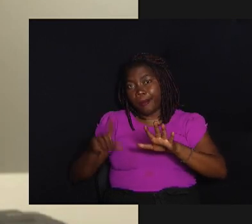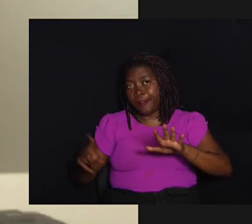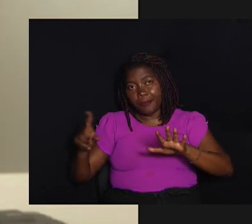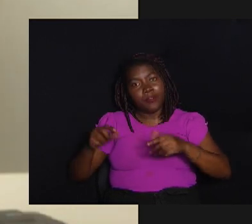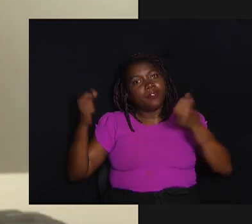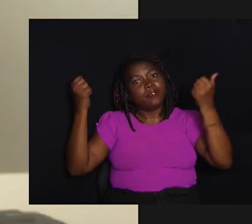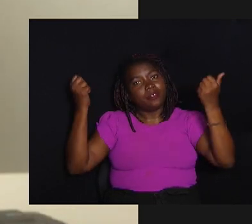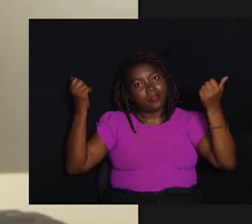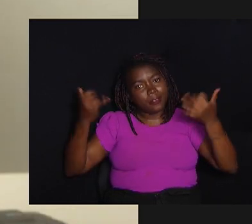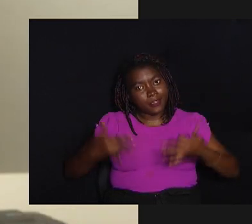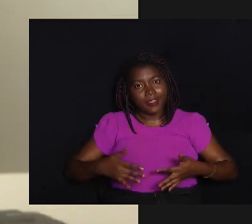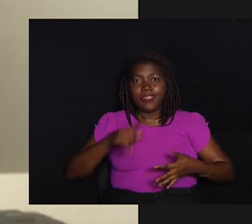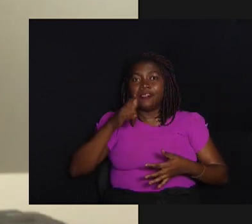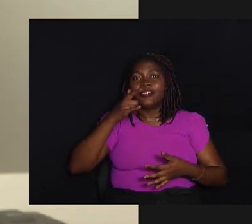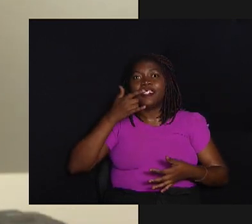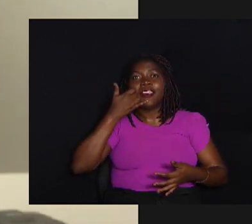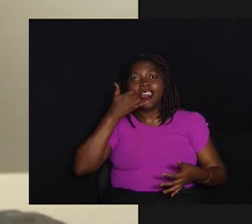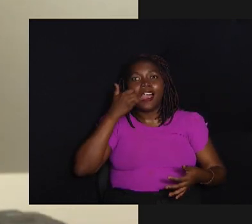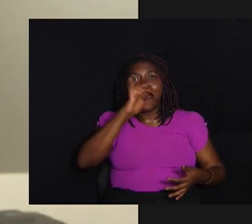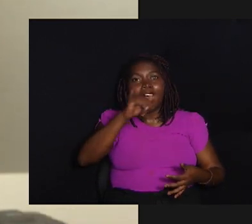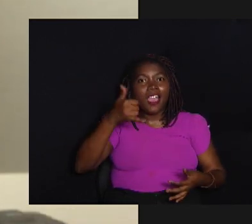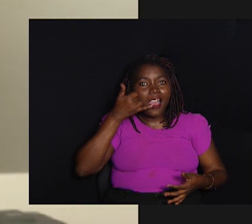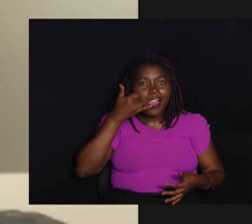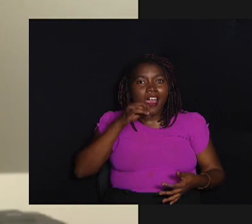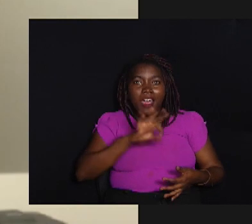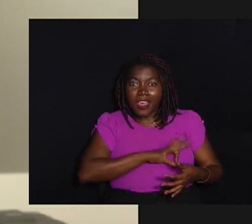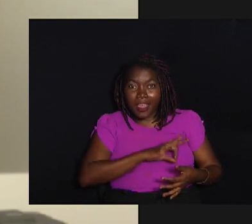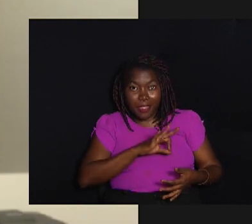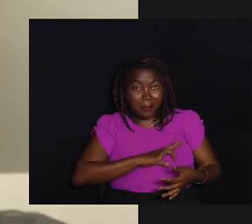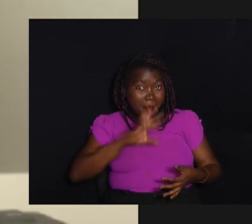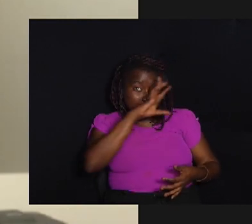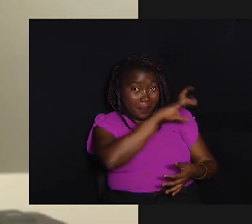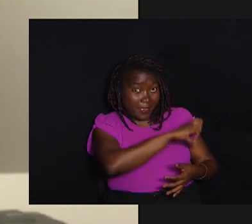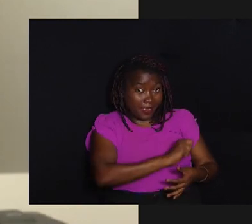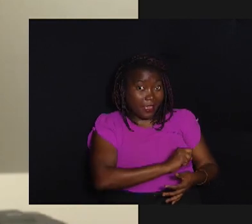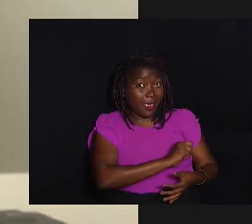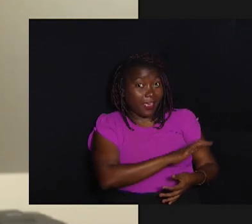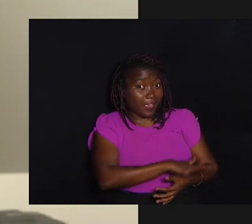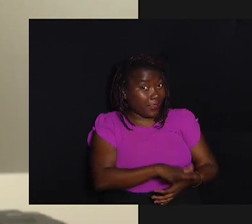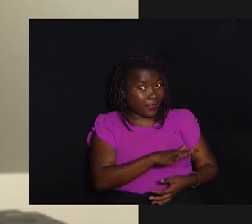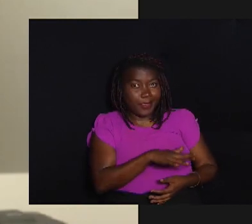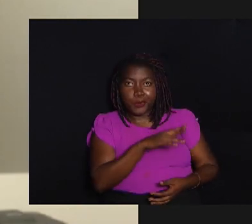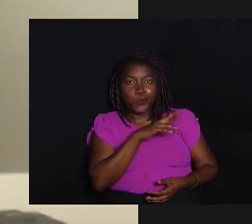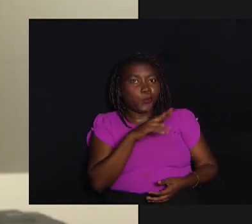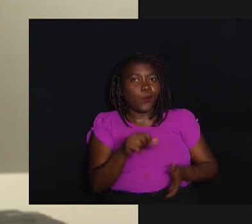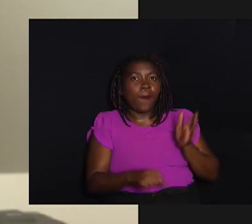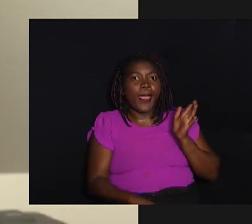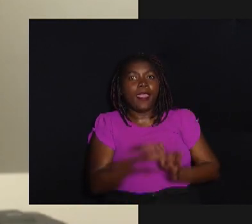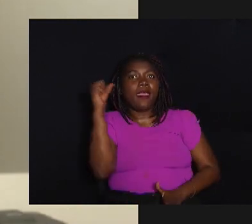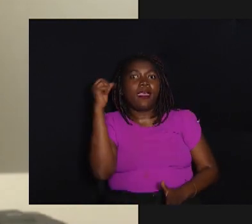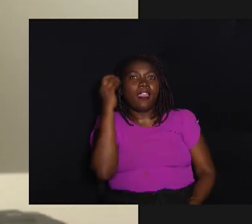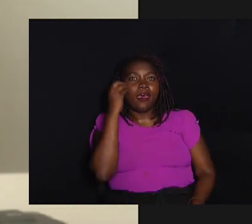que você acionar a polícia para pegar uma criança, né, não deve ser a primeira via a ser adotada, porque